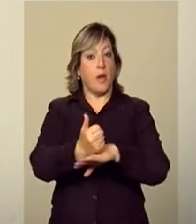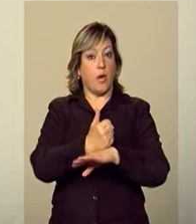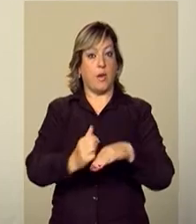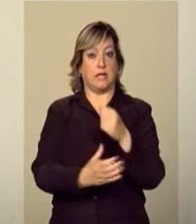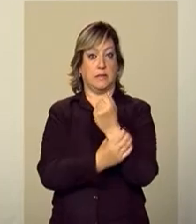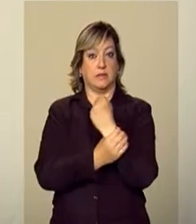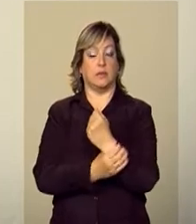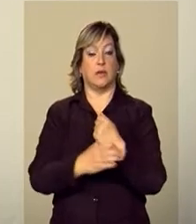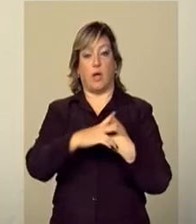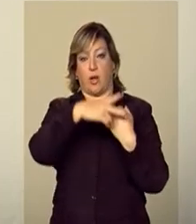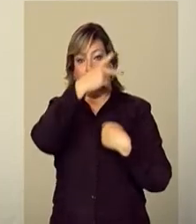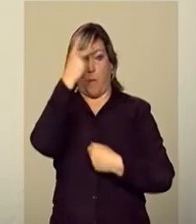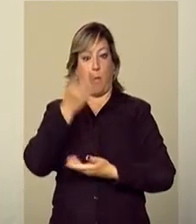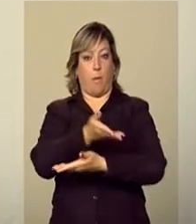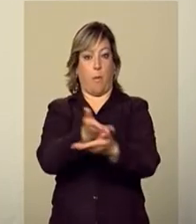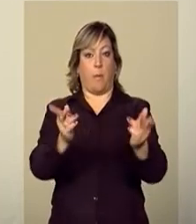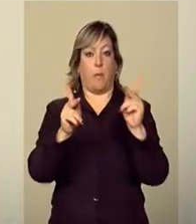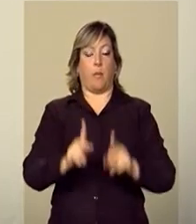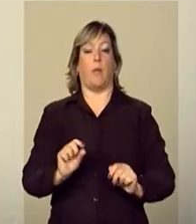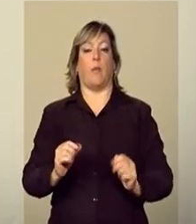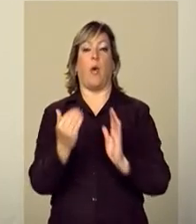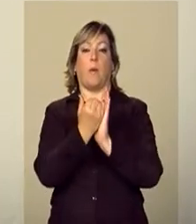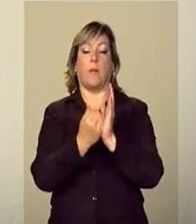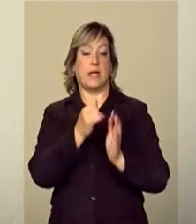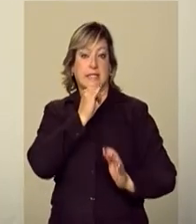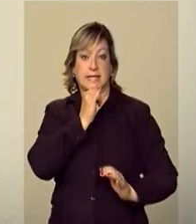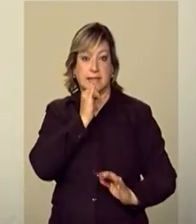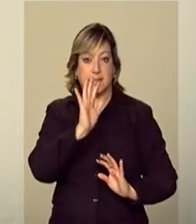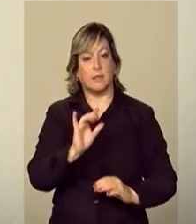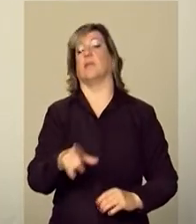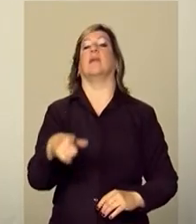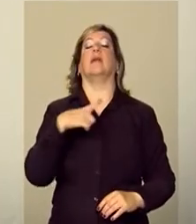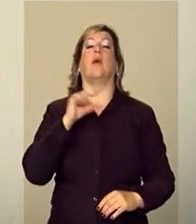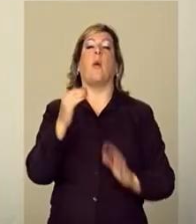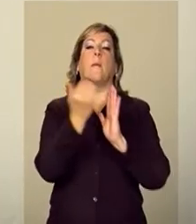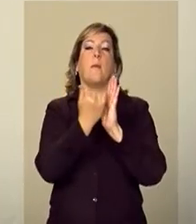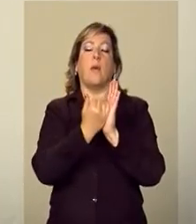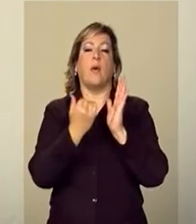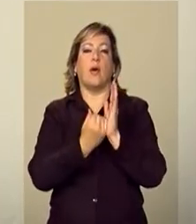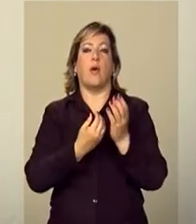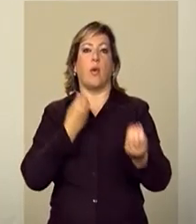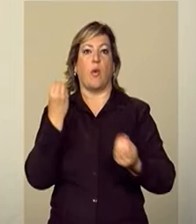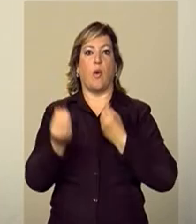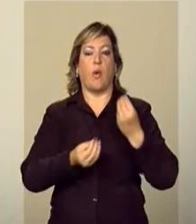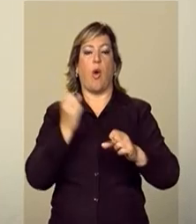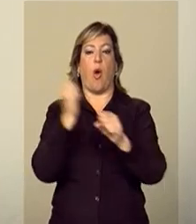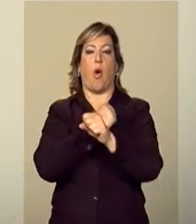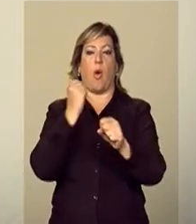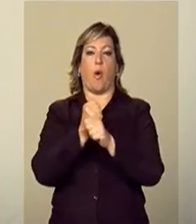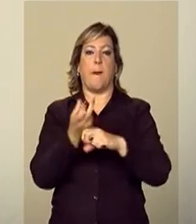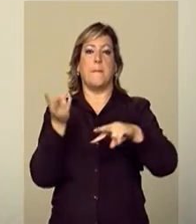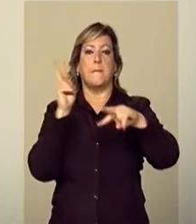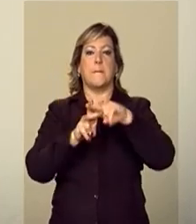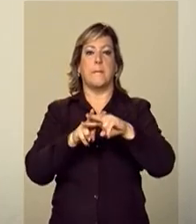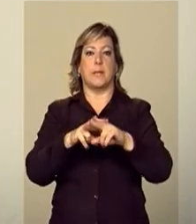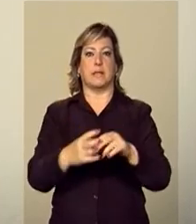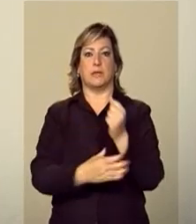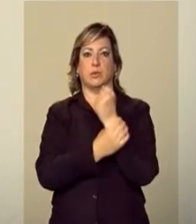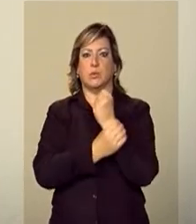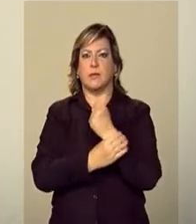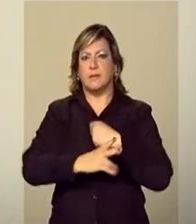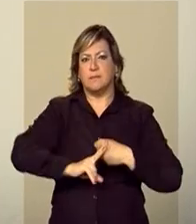melhoria da Segurança Pública por meio de programas por exemplo o programa de construção de presídios de segurança máxima e